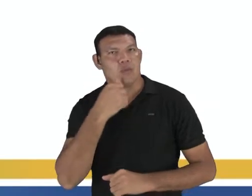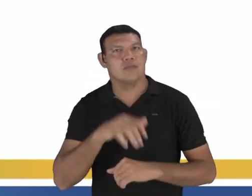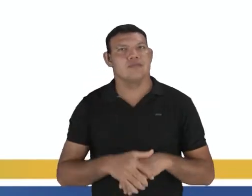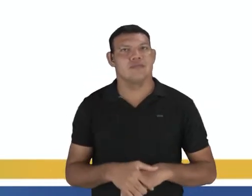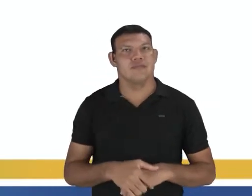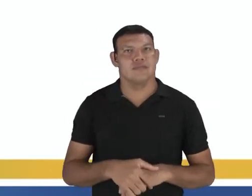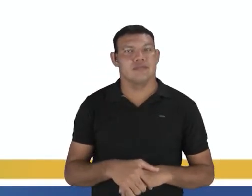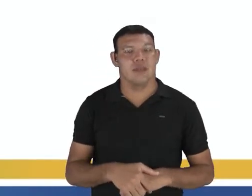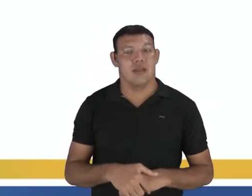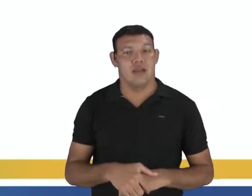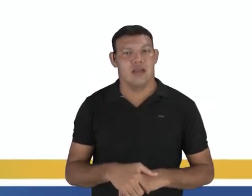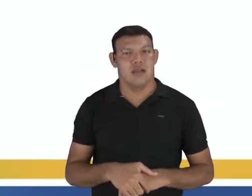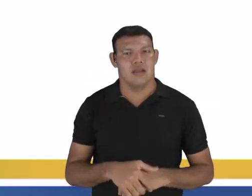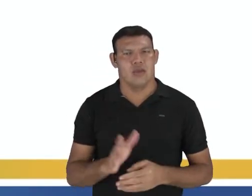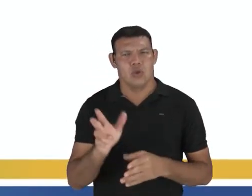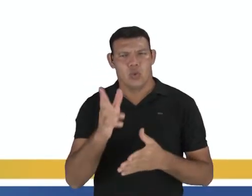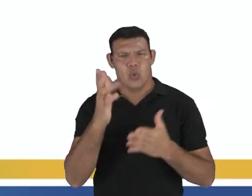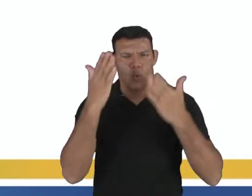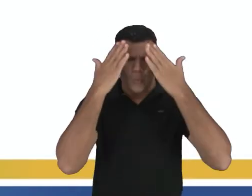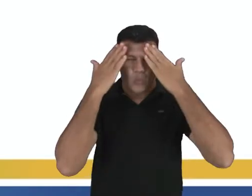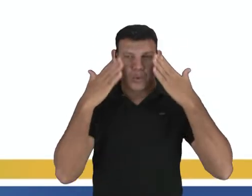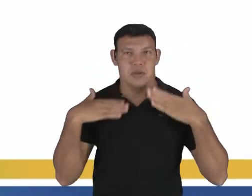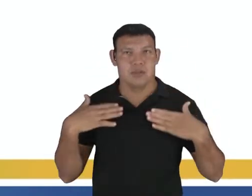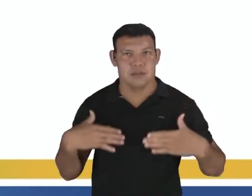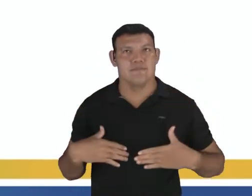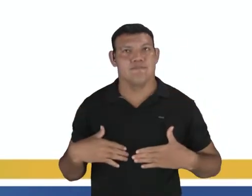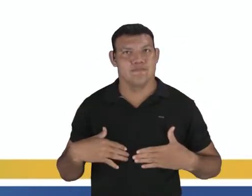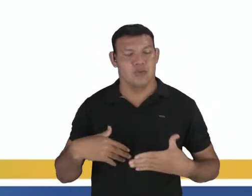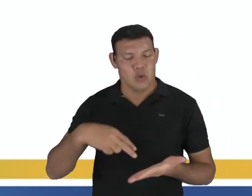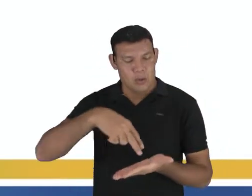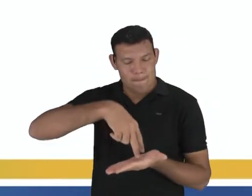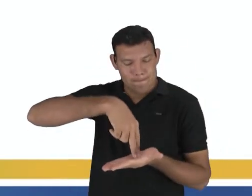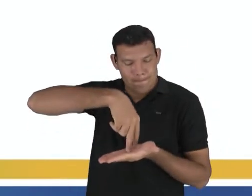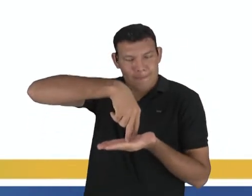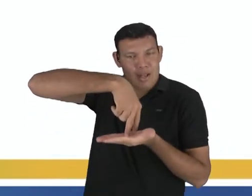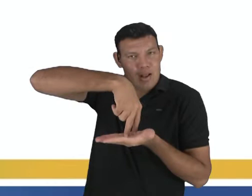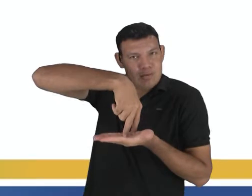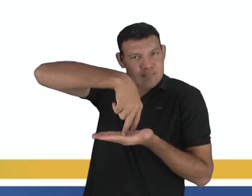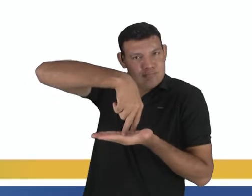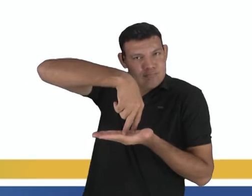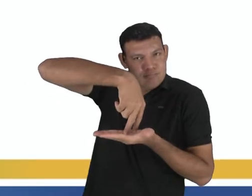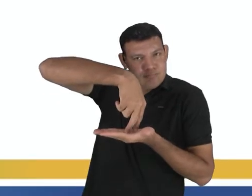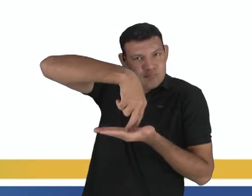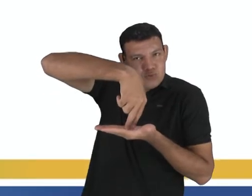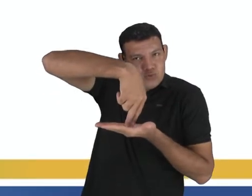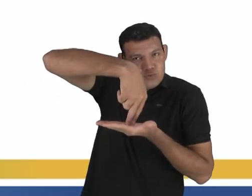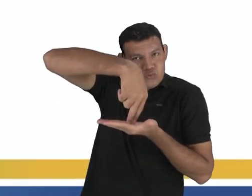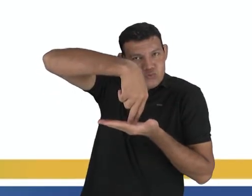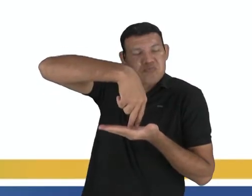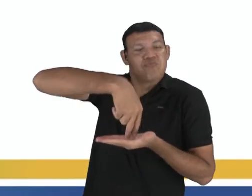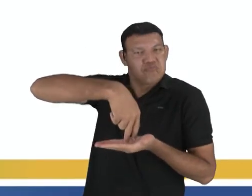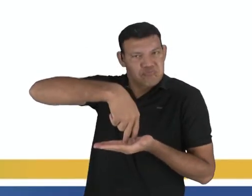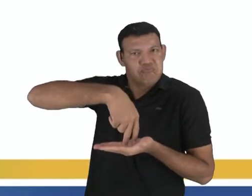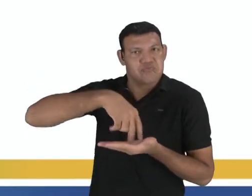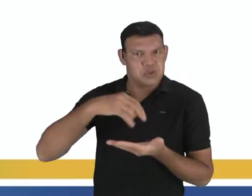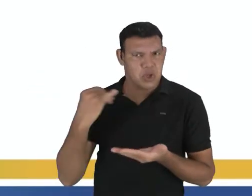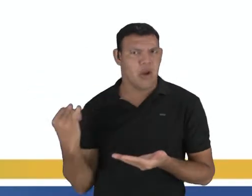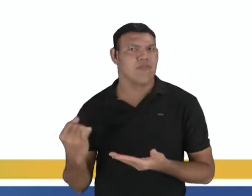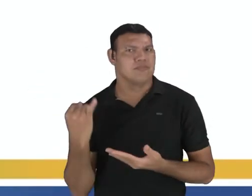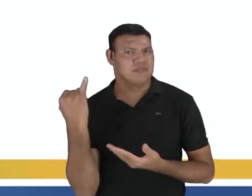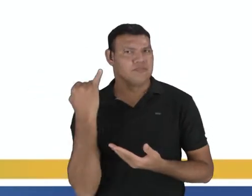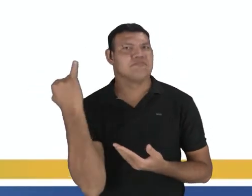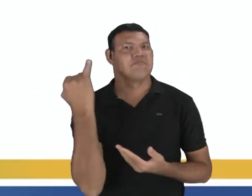o desenho do corpo dela e ela na ponta, né, da sapatilha. Essas sapatilhas, elas são